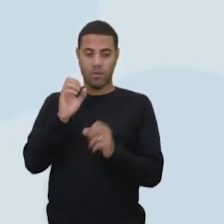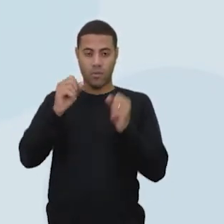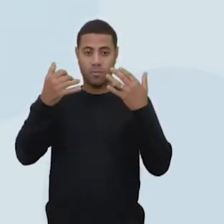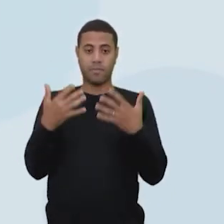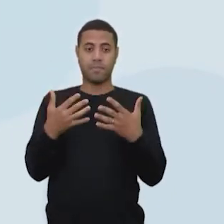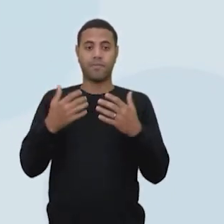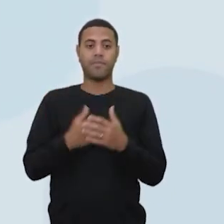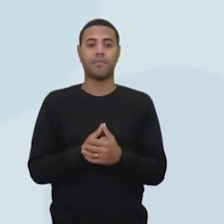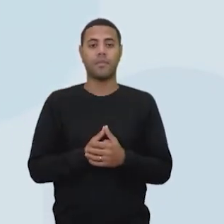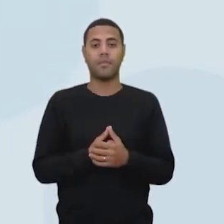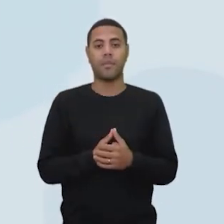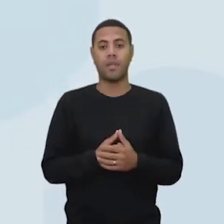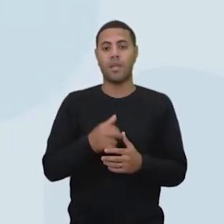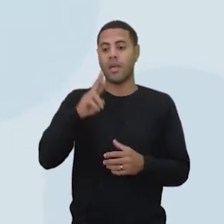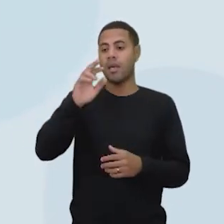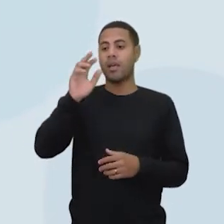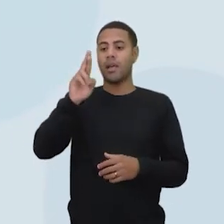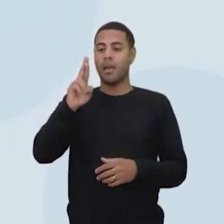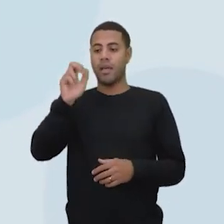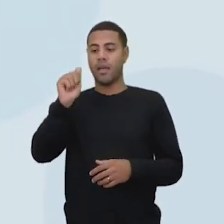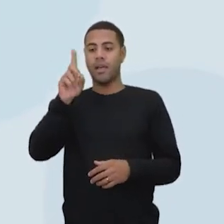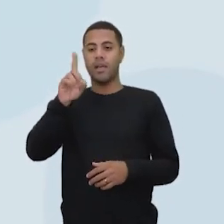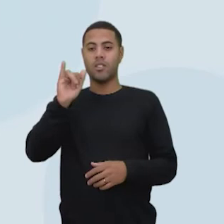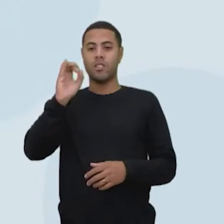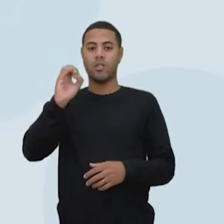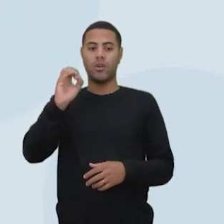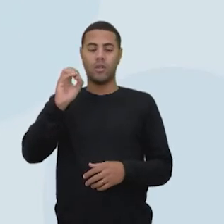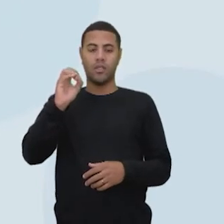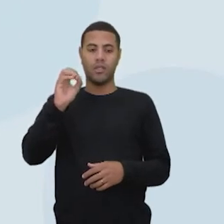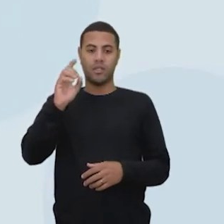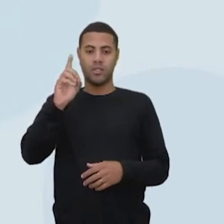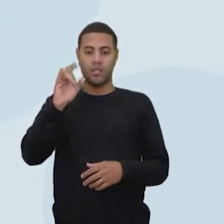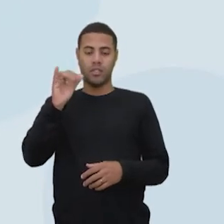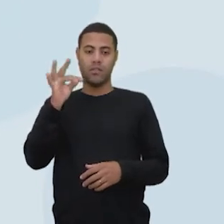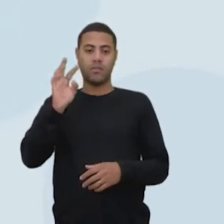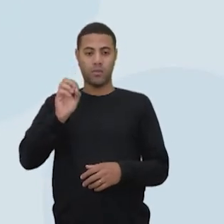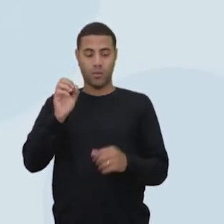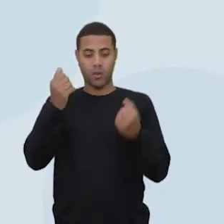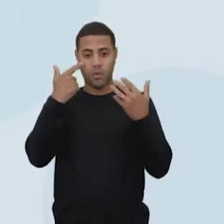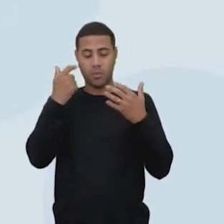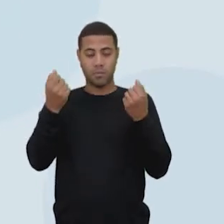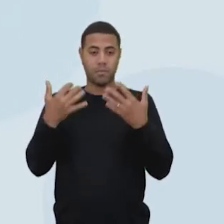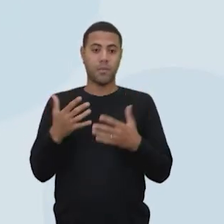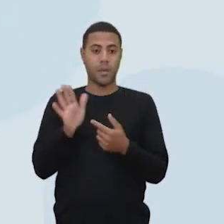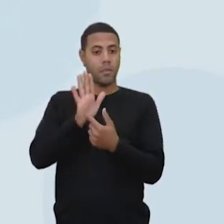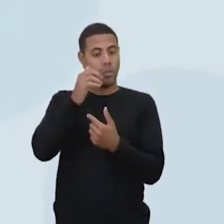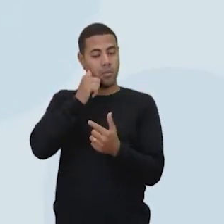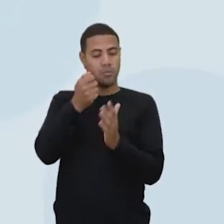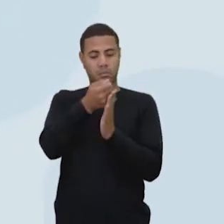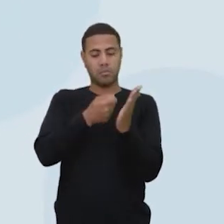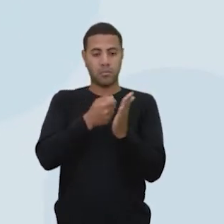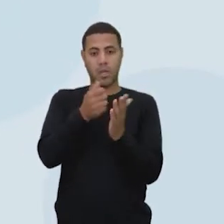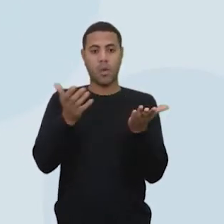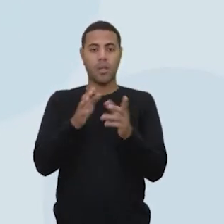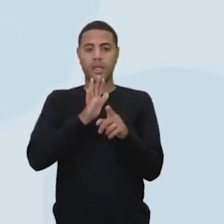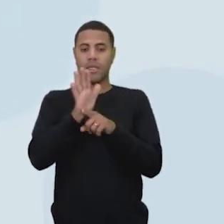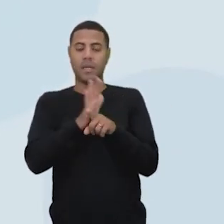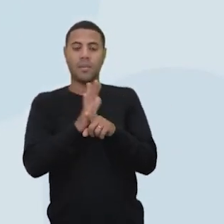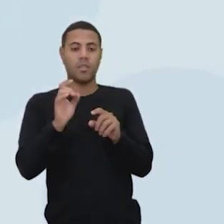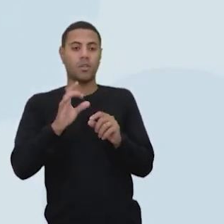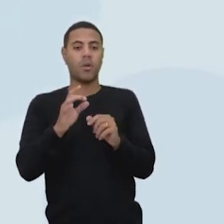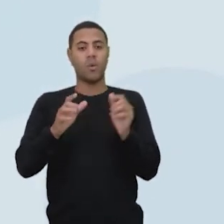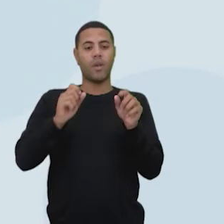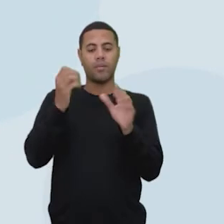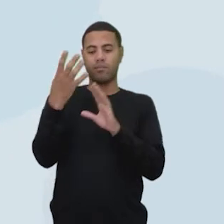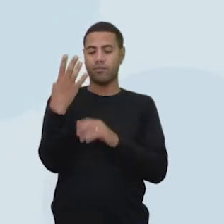vencedora aí de 2 prêmios Nobel pelos seus estudos ali. Hoje em dia a gente só tem exames de